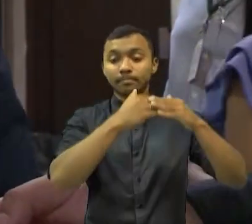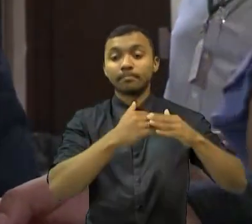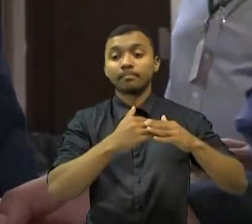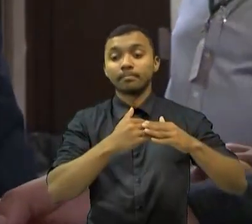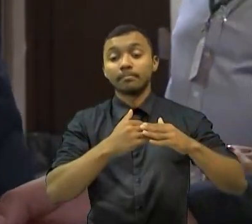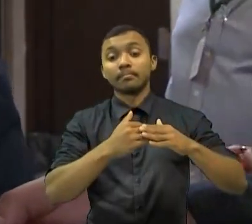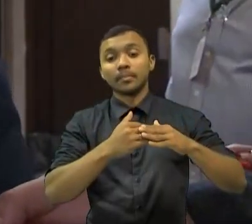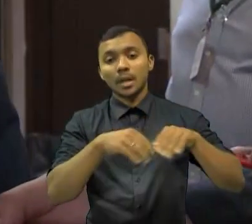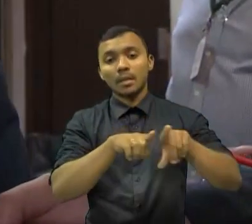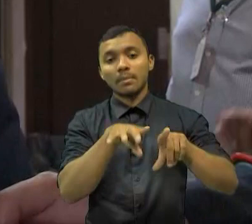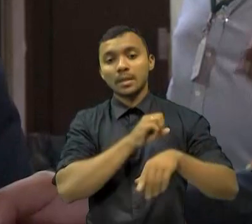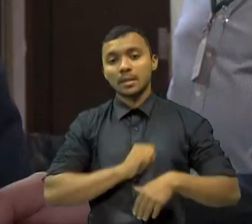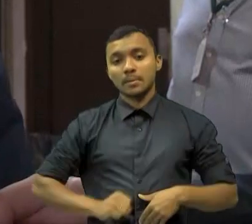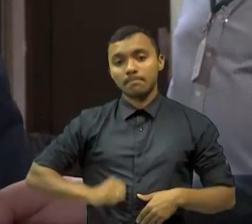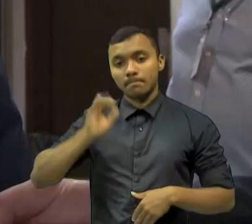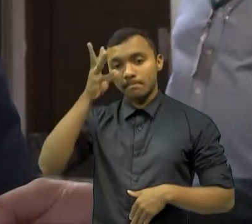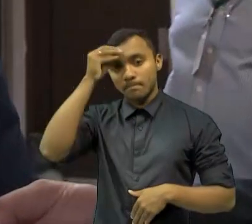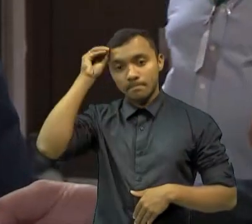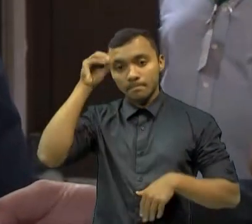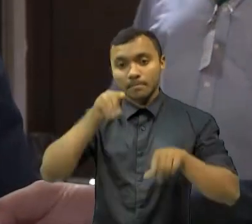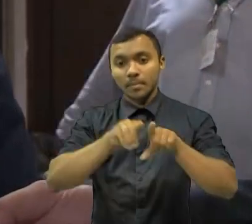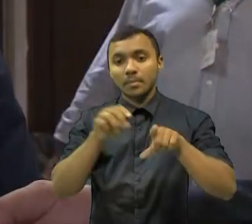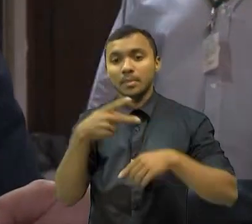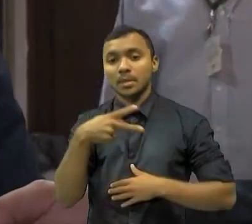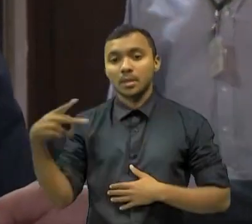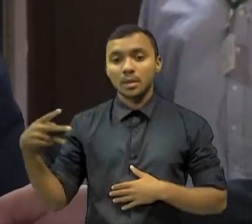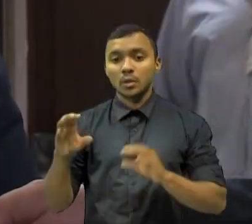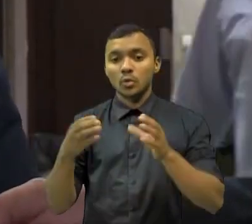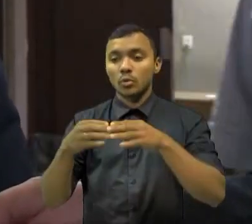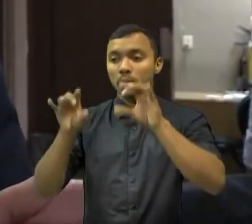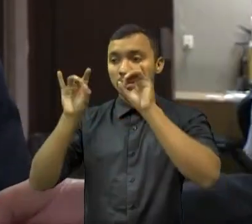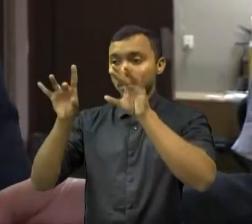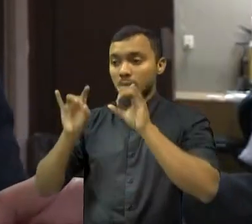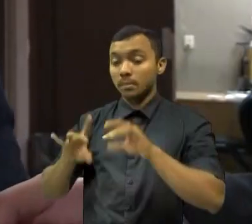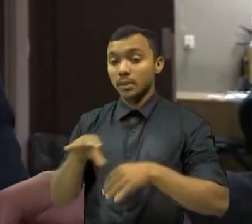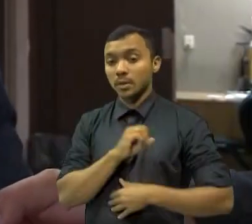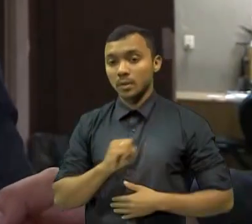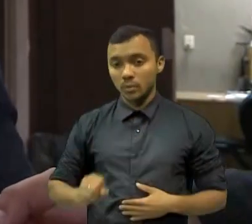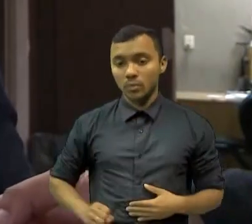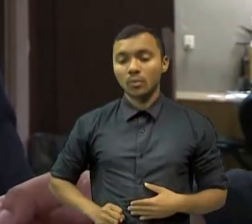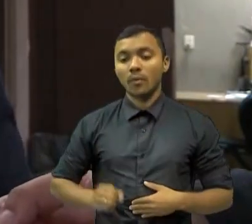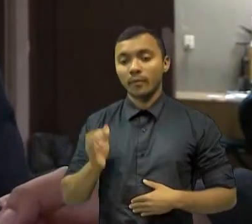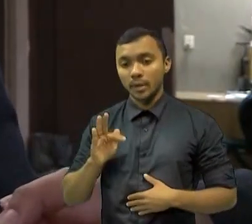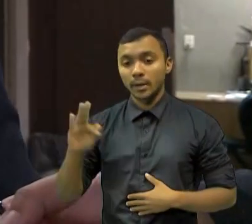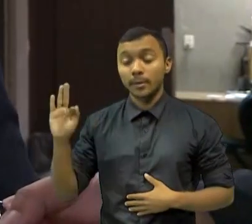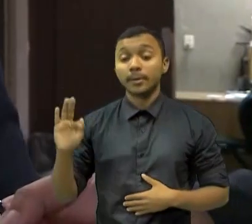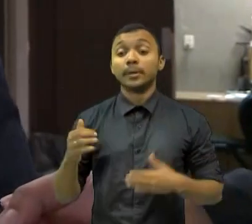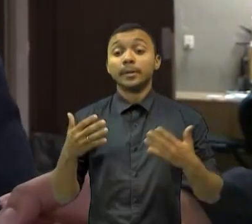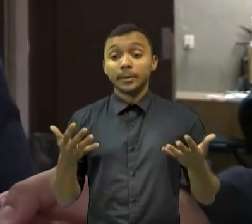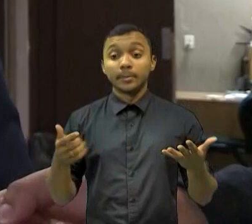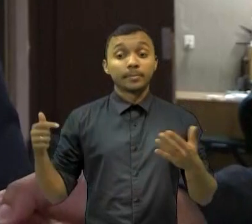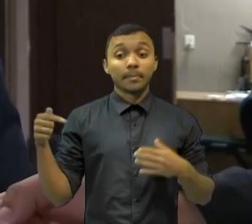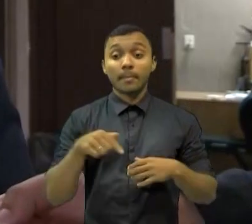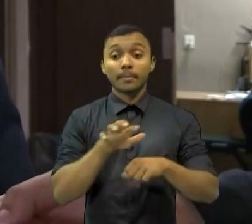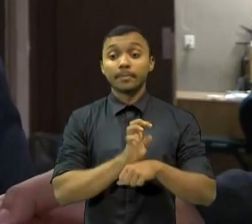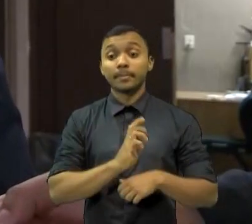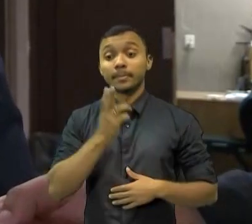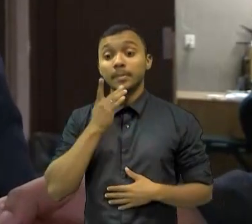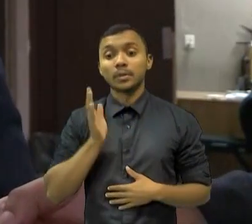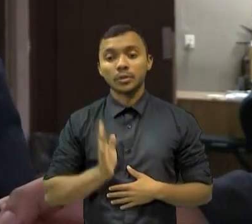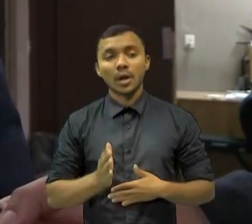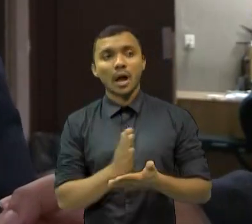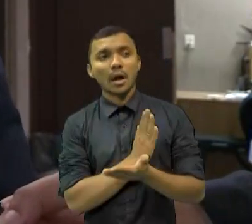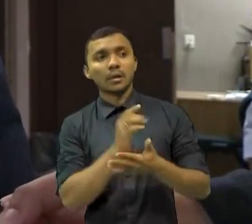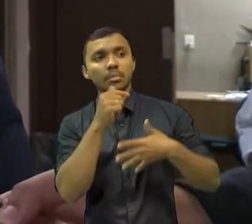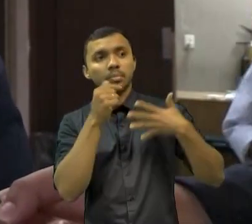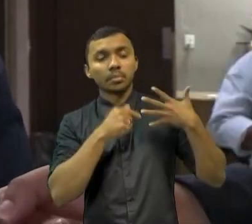Senador Cid, como presidente da Comissão Especial no Senado Federal. Ou seja, nós temos aqui nomes importantes